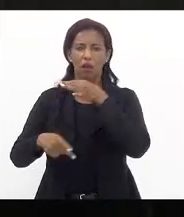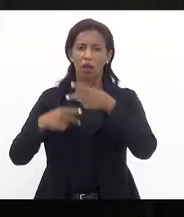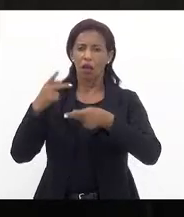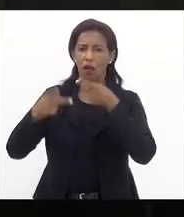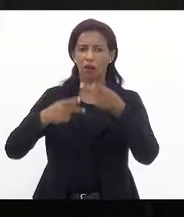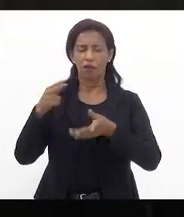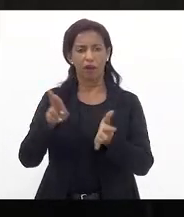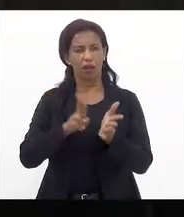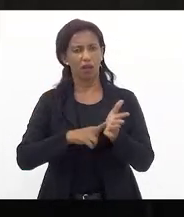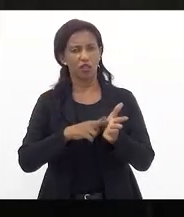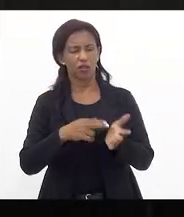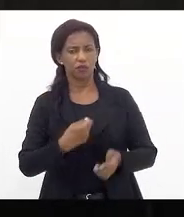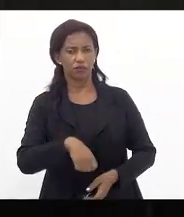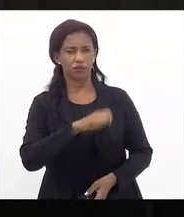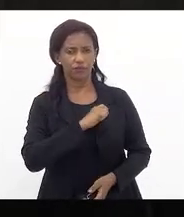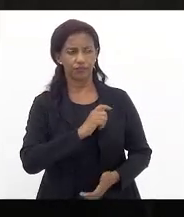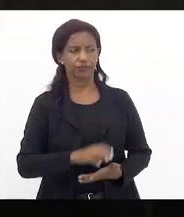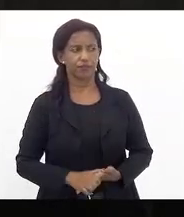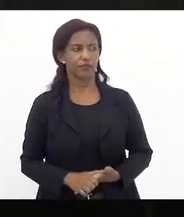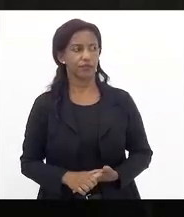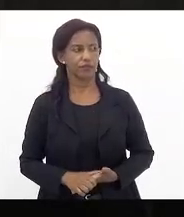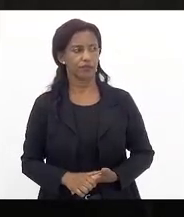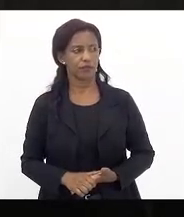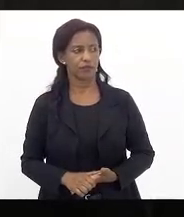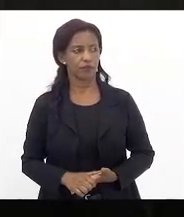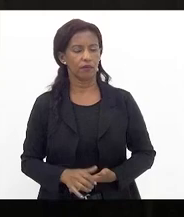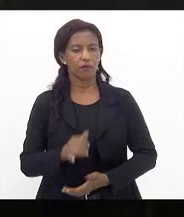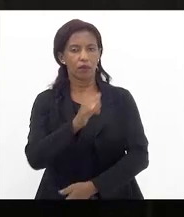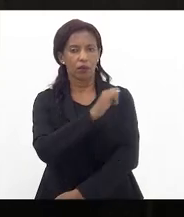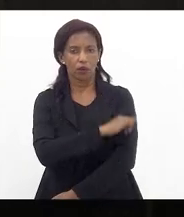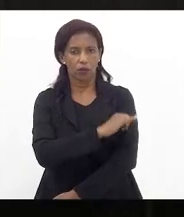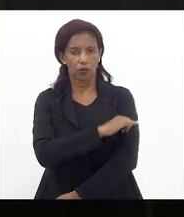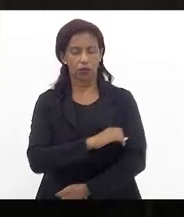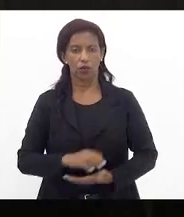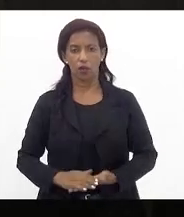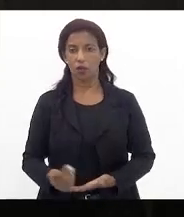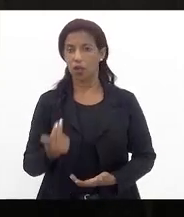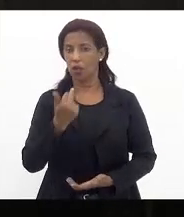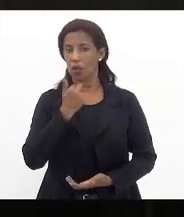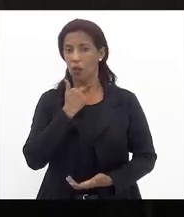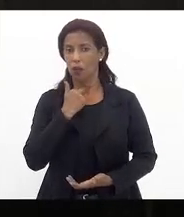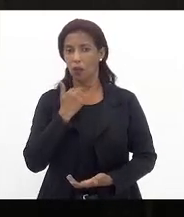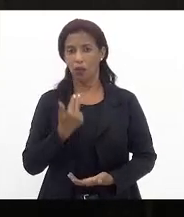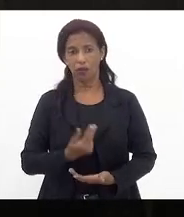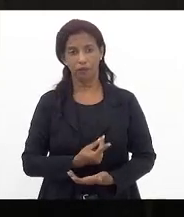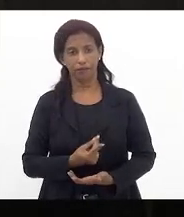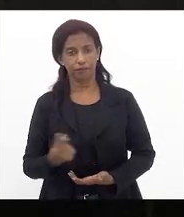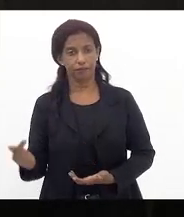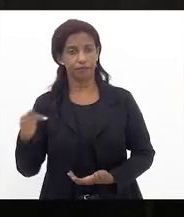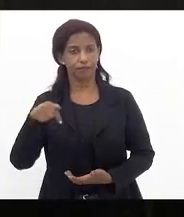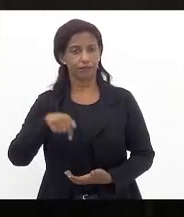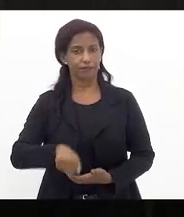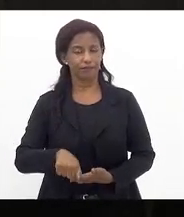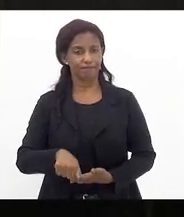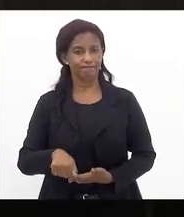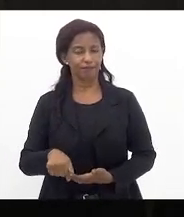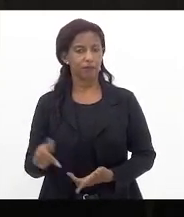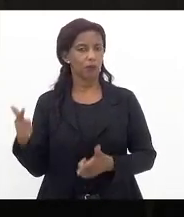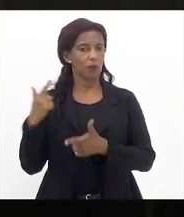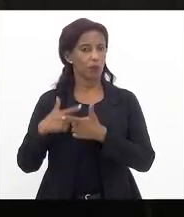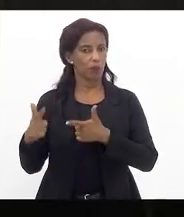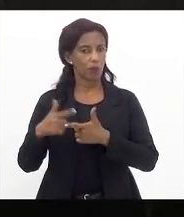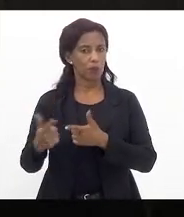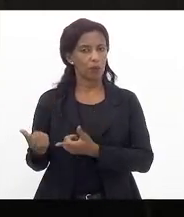do regime de recuperação fiscal. O Rio de Janeiro não sairá dessa grave